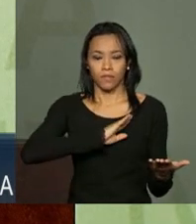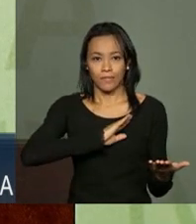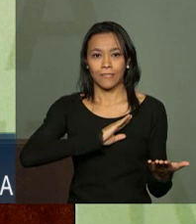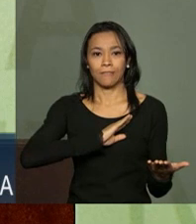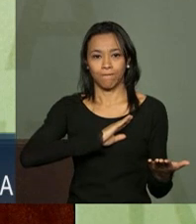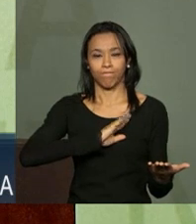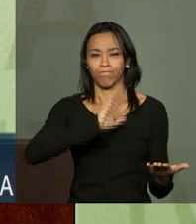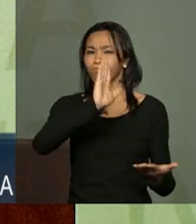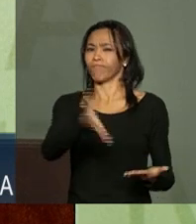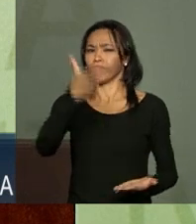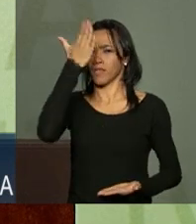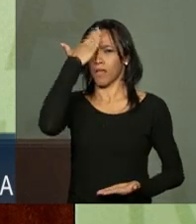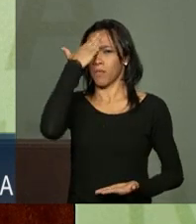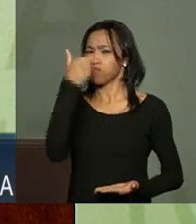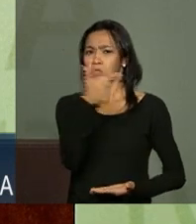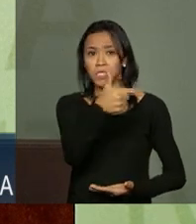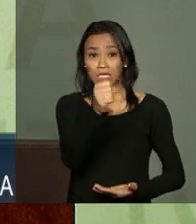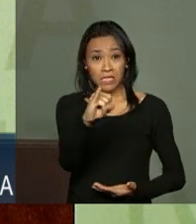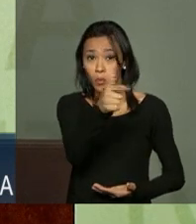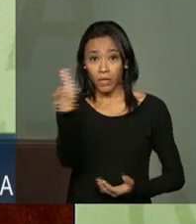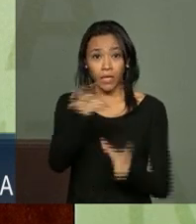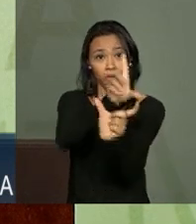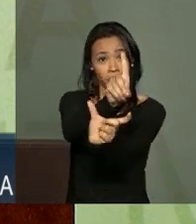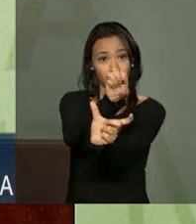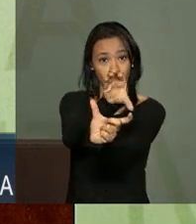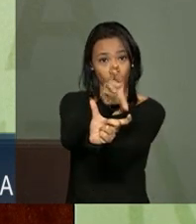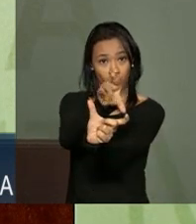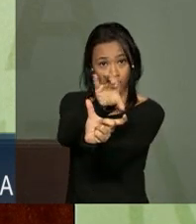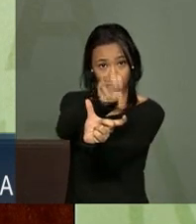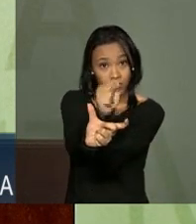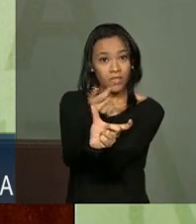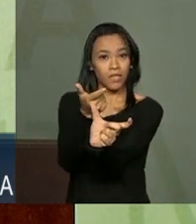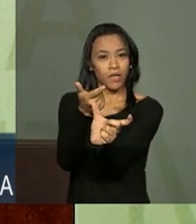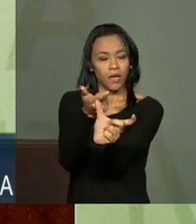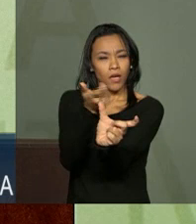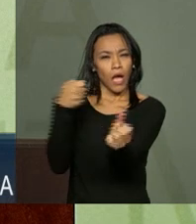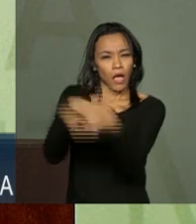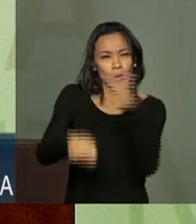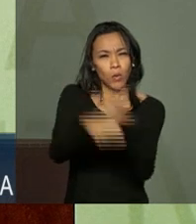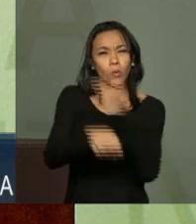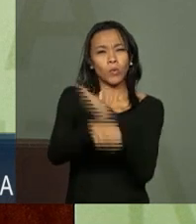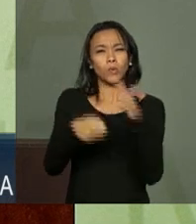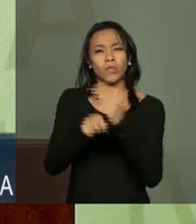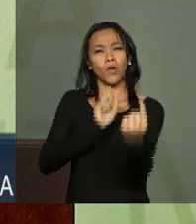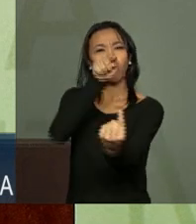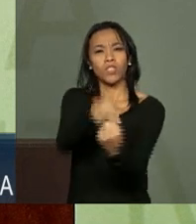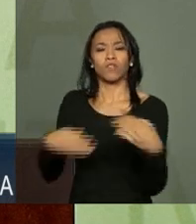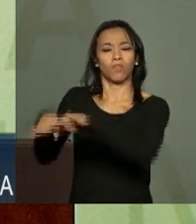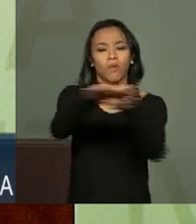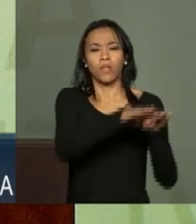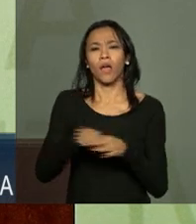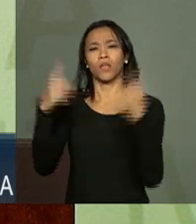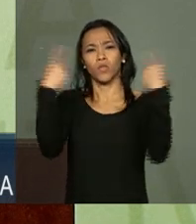Nós sabemos que sem democracia, a estrada das lutas pela igualdade, contra o